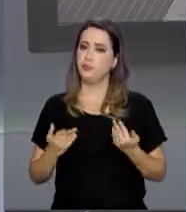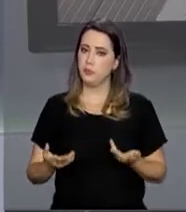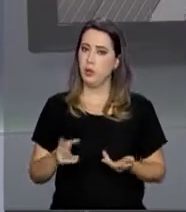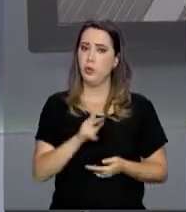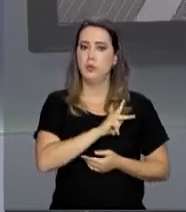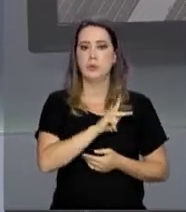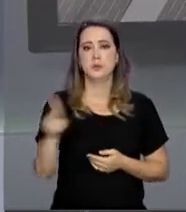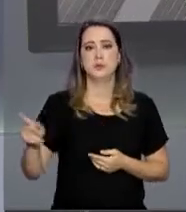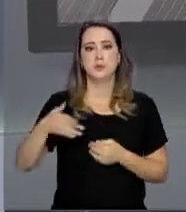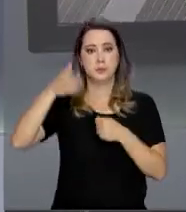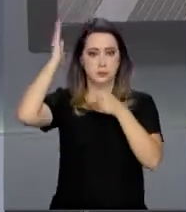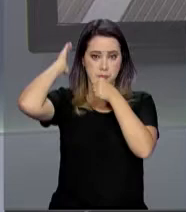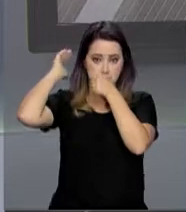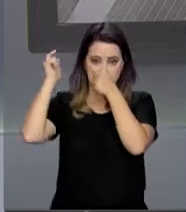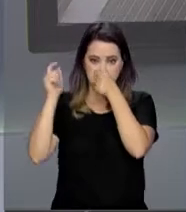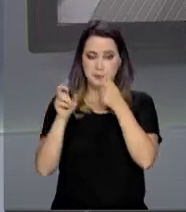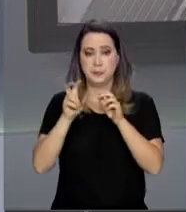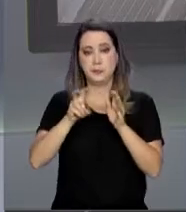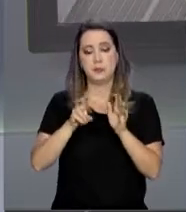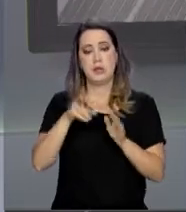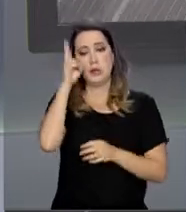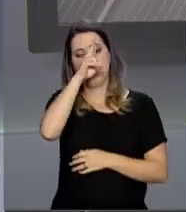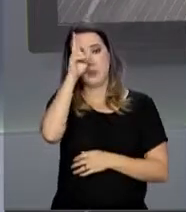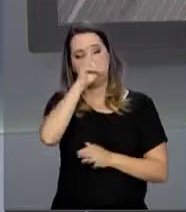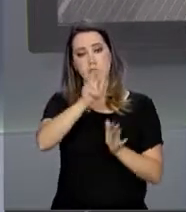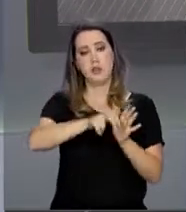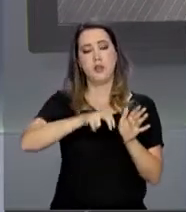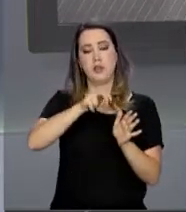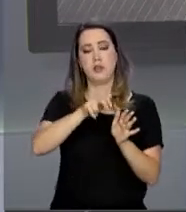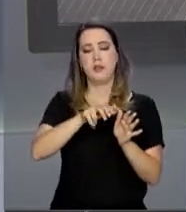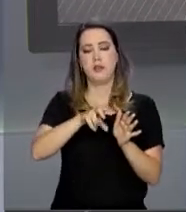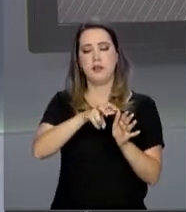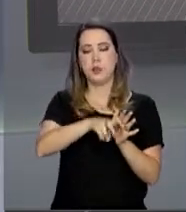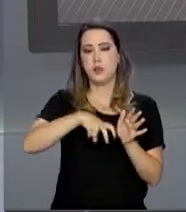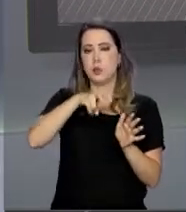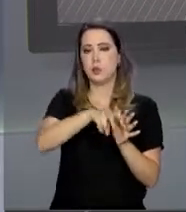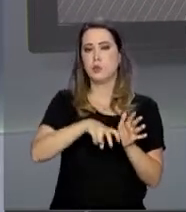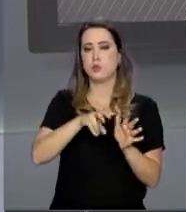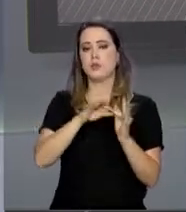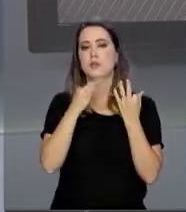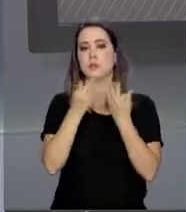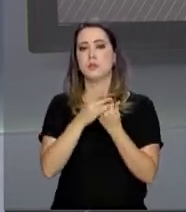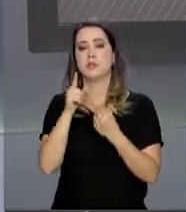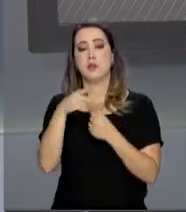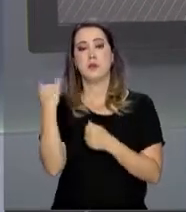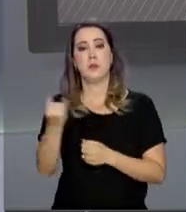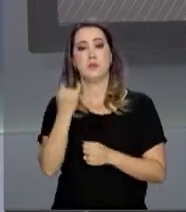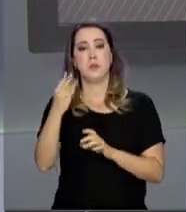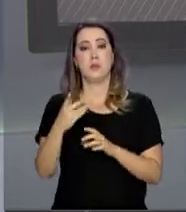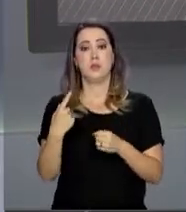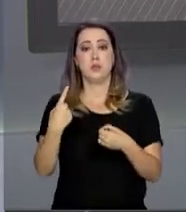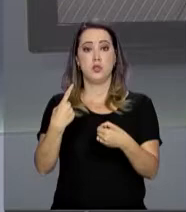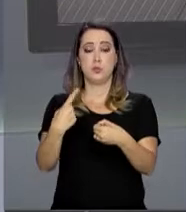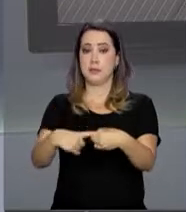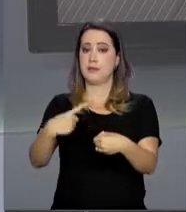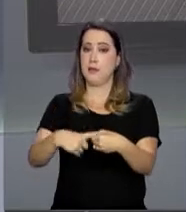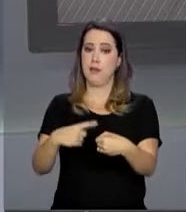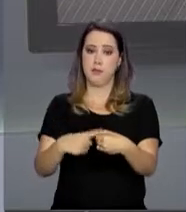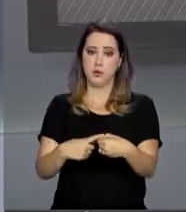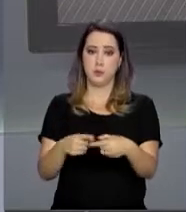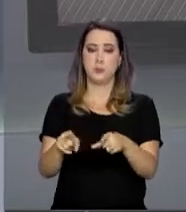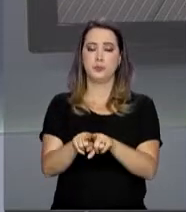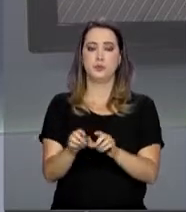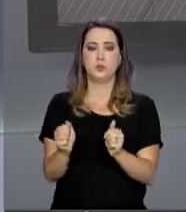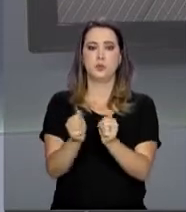michel temer lembrou que a agricultura familiar está na base de sustentação da economia dos pequenos municípios e que junto da